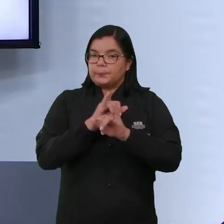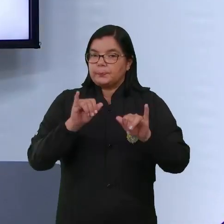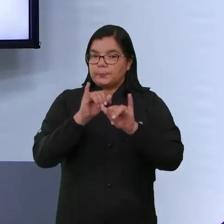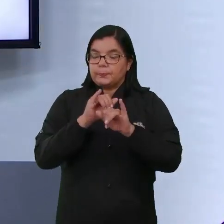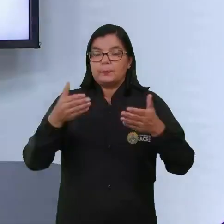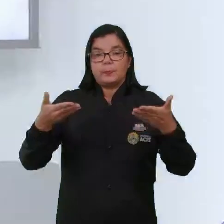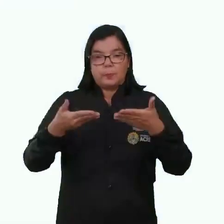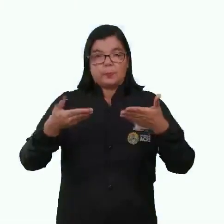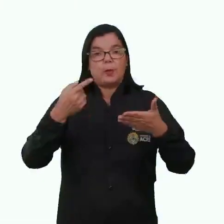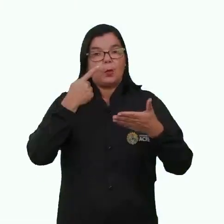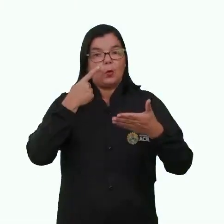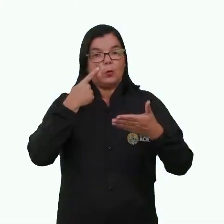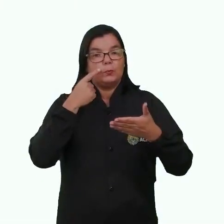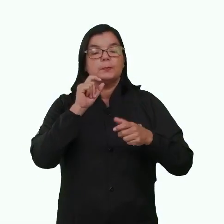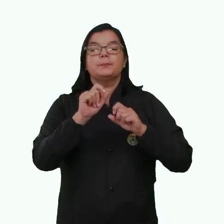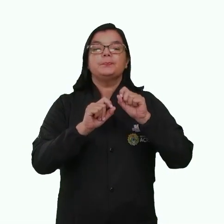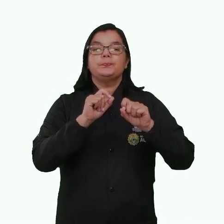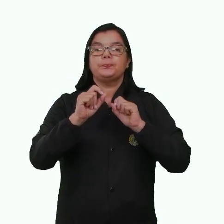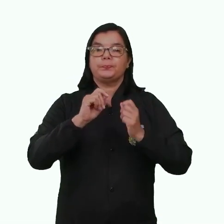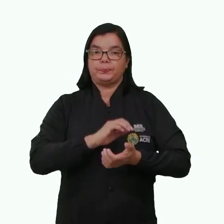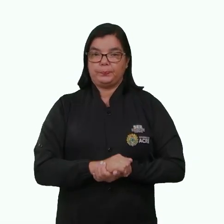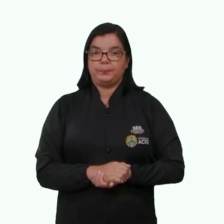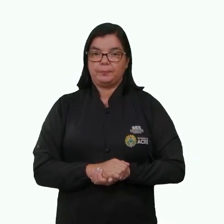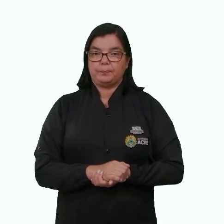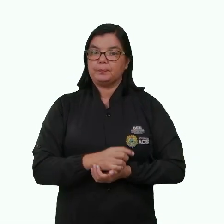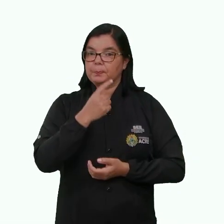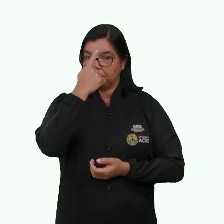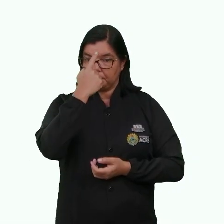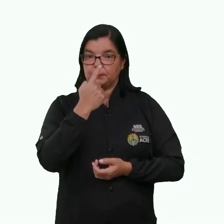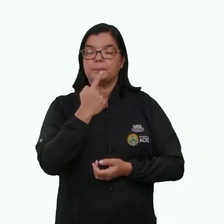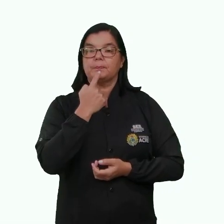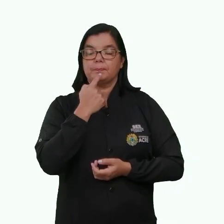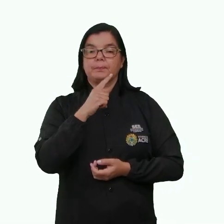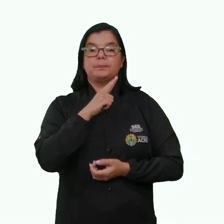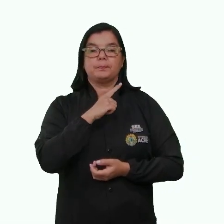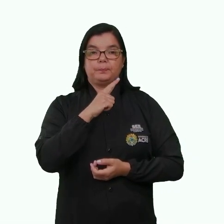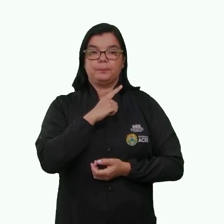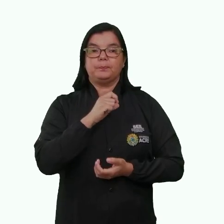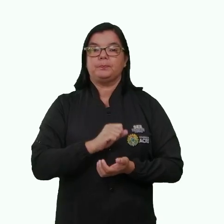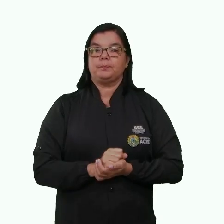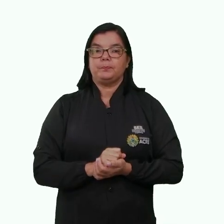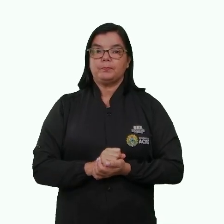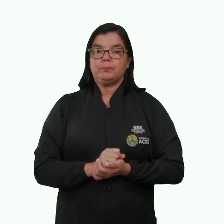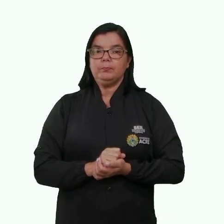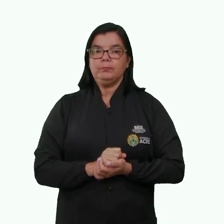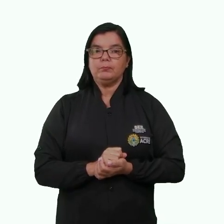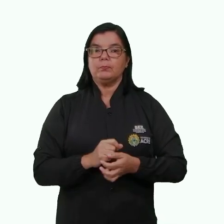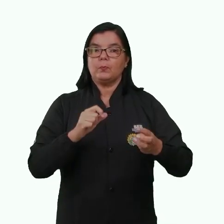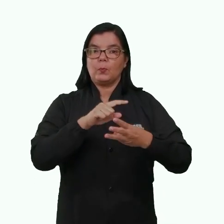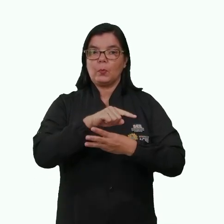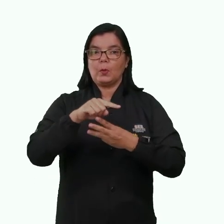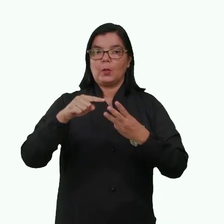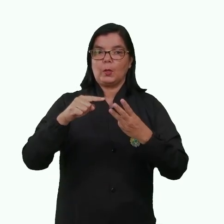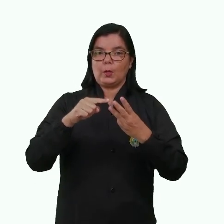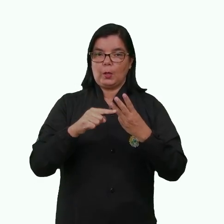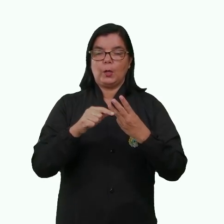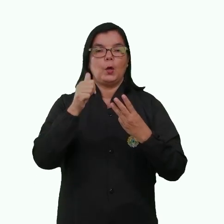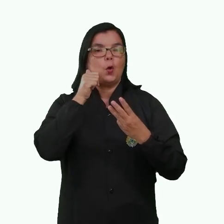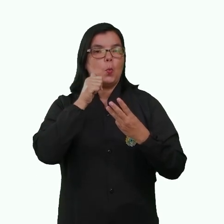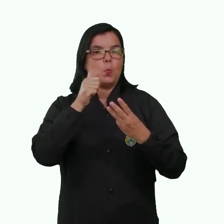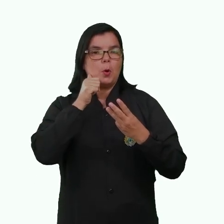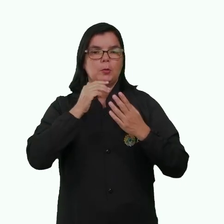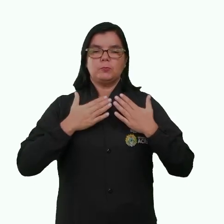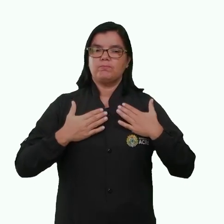informações. Agora vocês podem visualizar uma imagem que nós temos a sombra de 3 mulheres. 3 mulheres